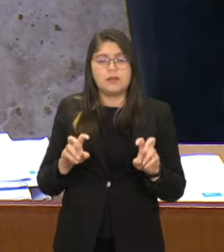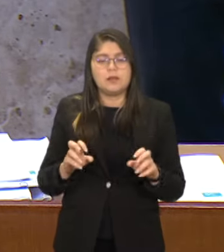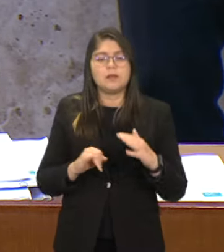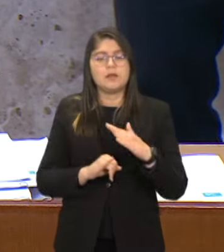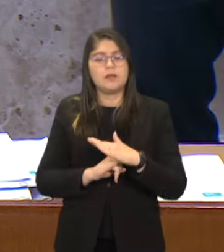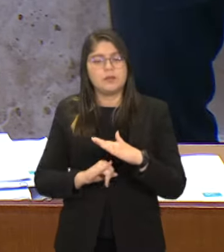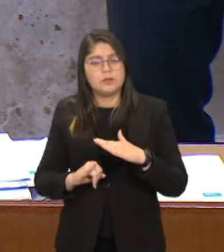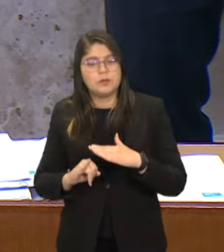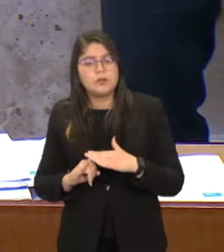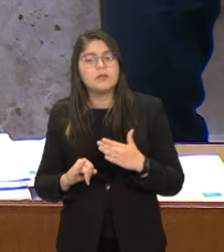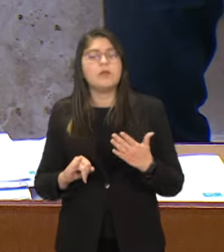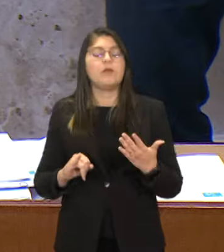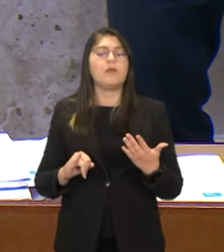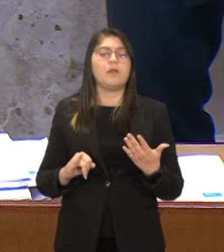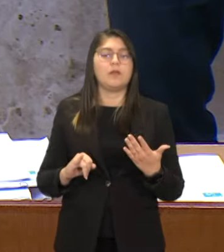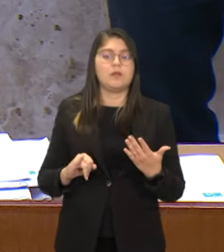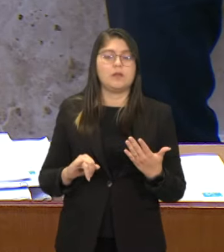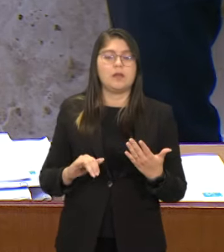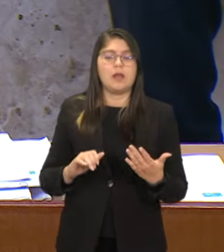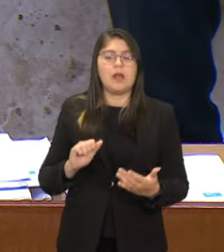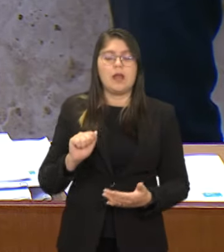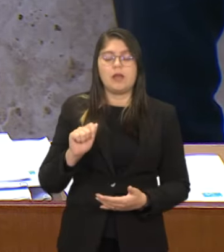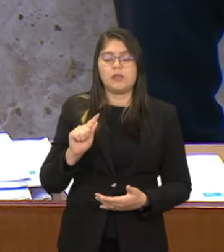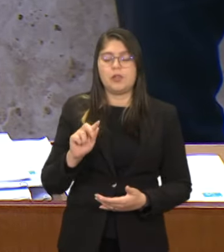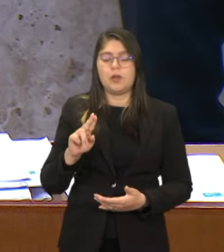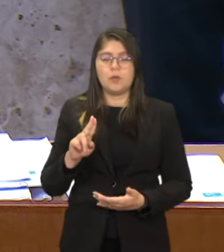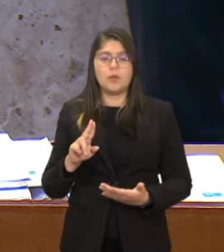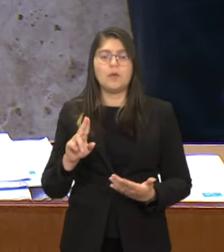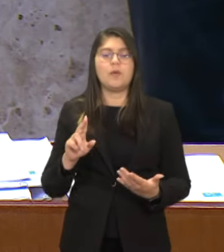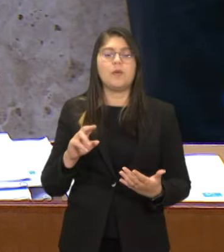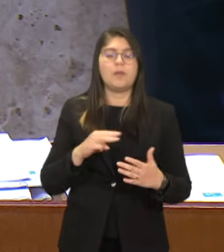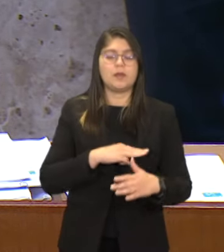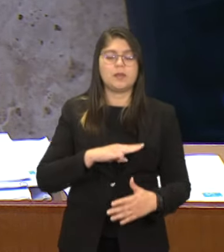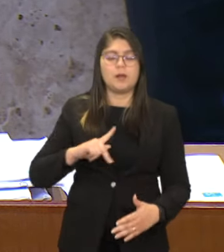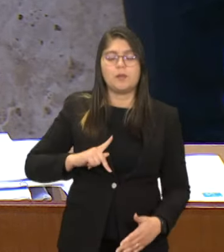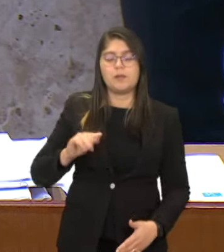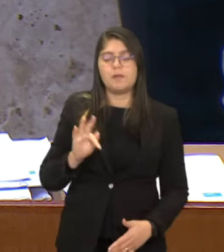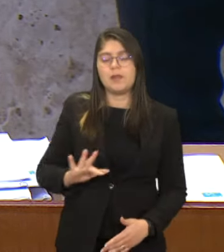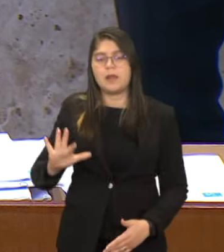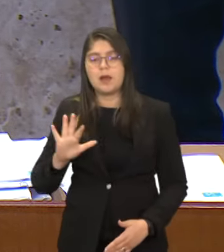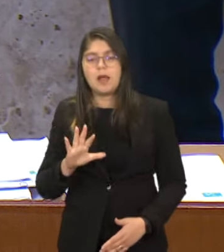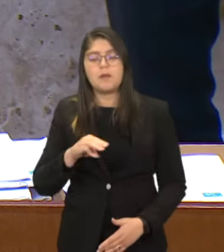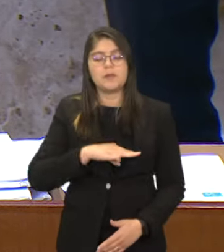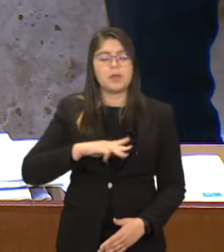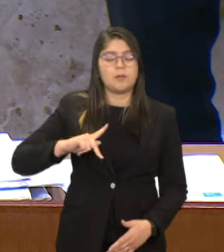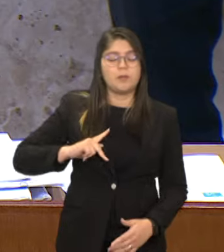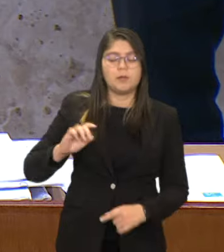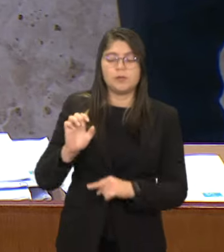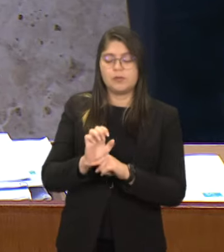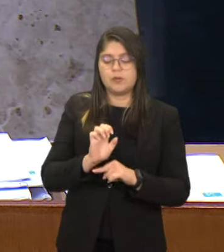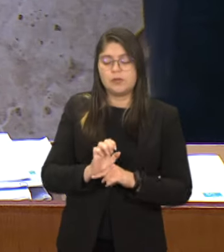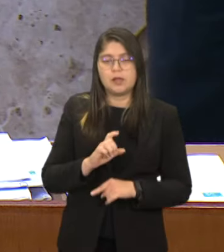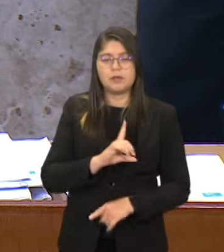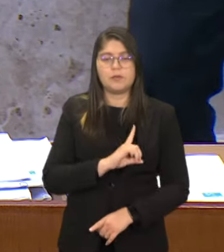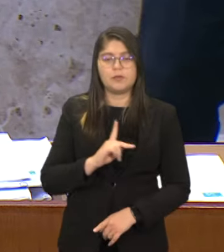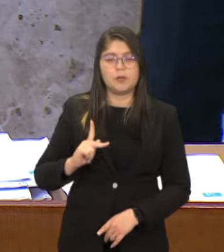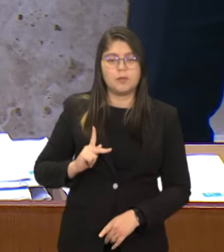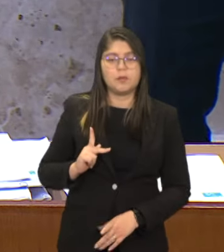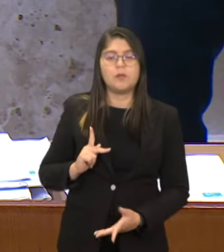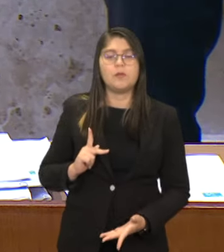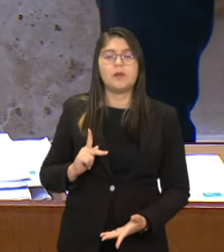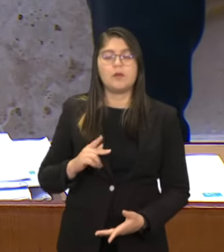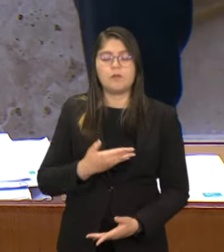instituições, à Advocacia Geral da União, ao Ministério Público Federal, aos Ministérios Públicos Estaduais, à Defensoria Pública, aos